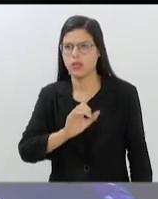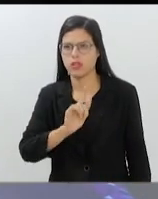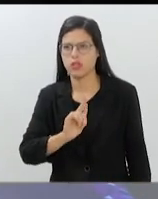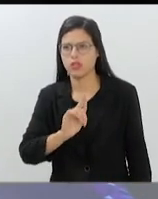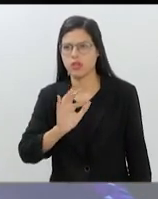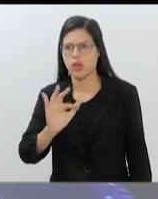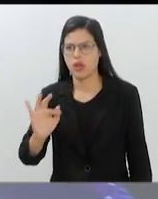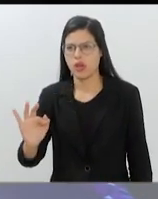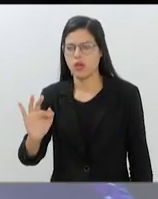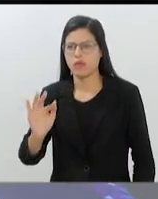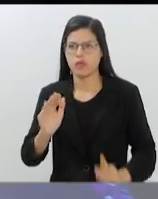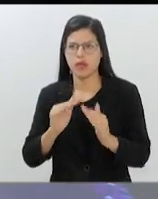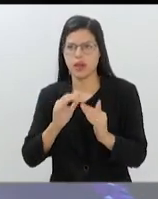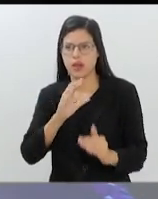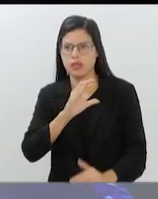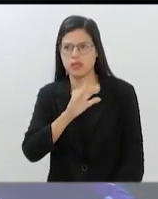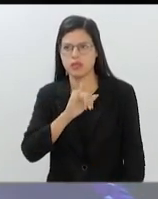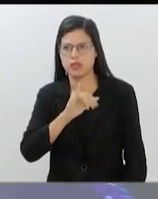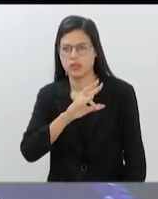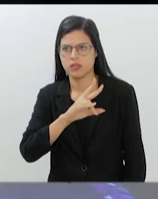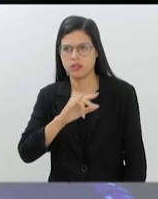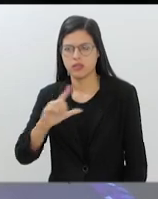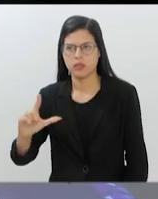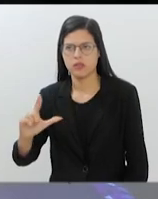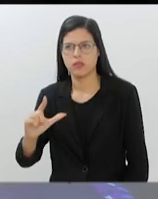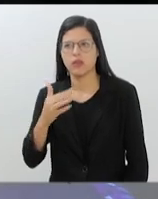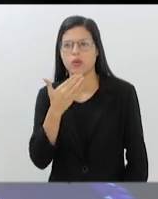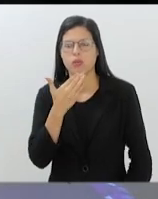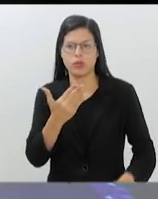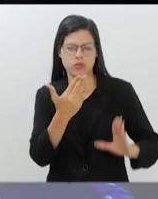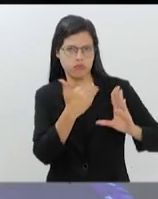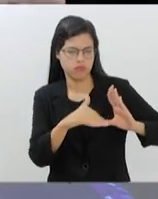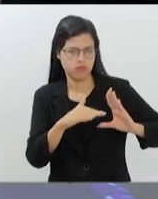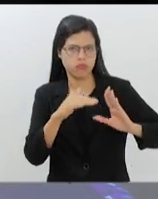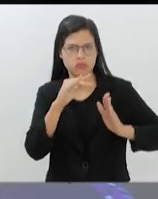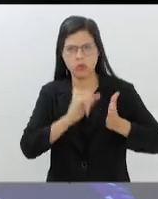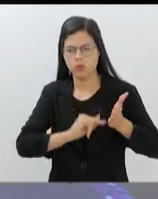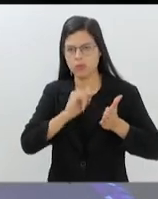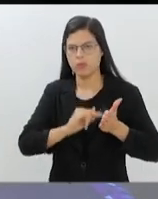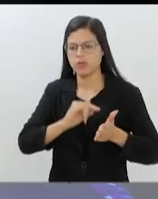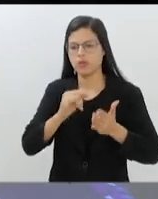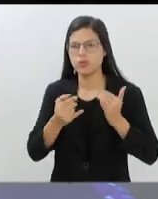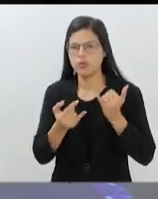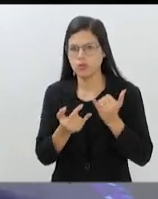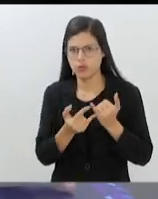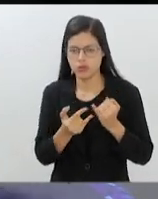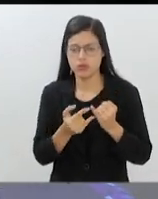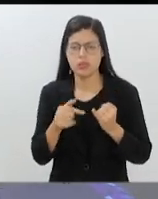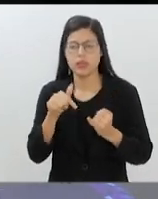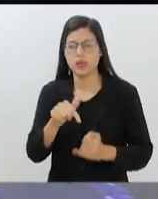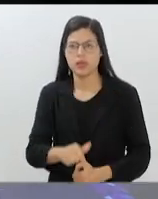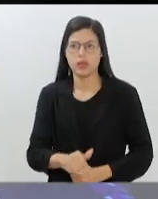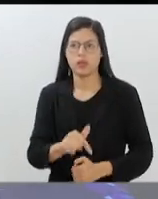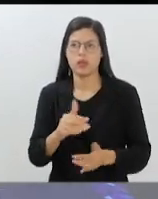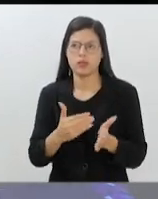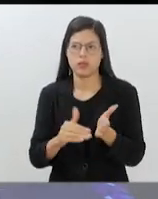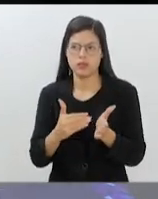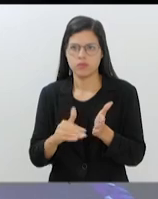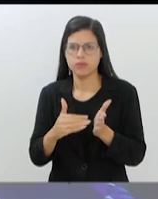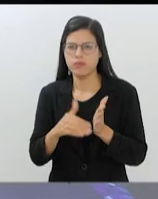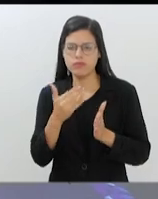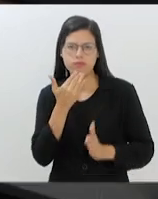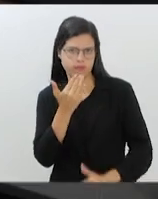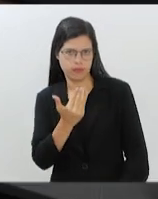direcionando e também pedi que mandassem aqui os documentos do sei como vossas excelências pediram com as secretarias nos solicitando as